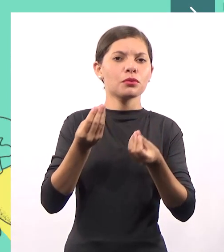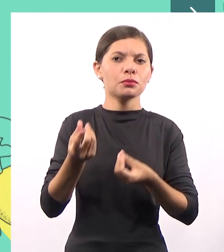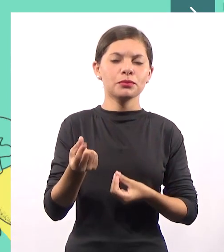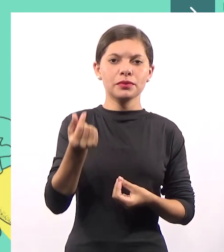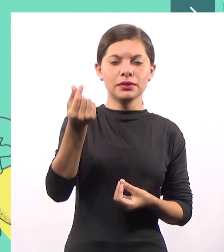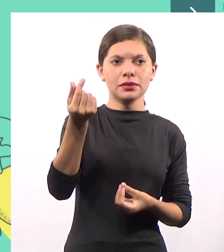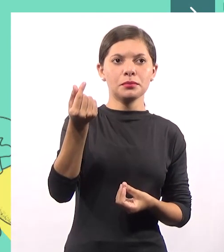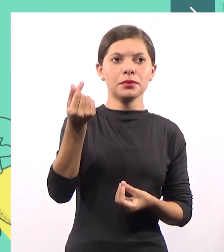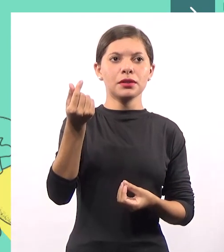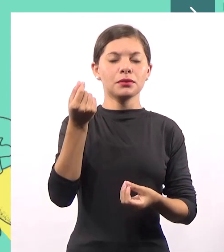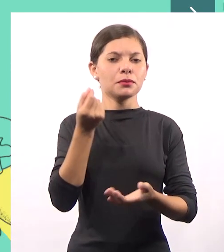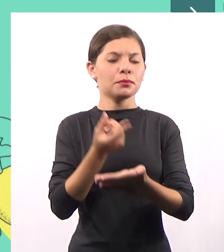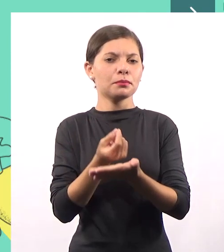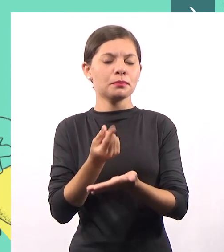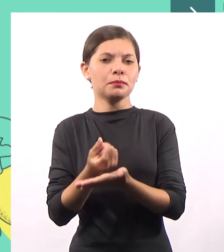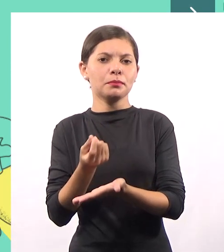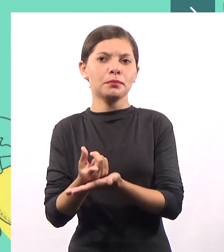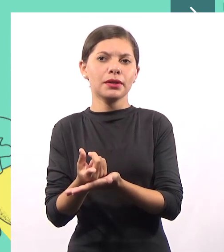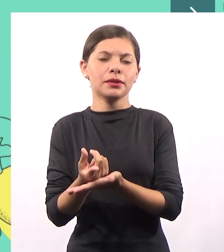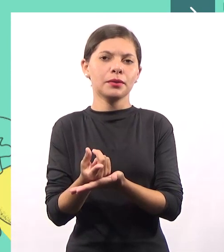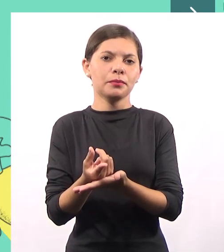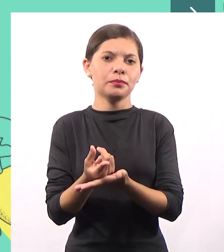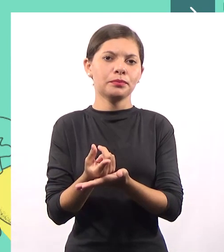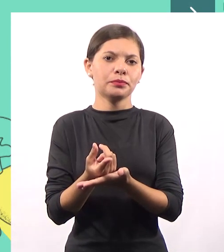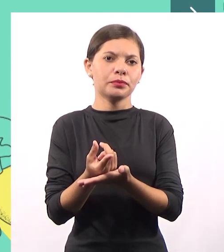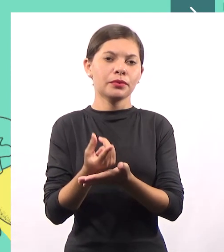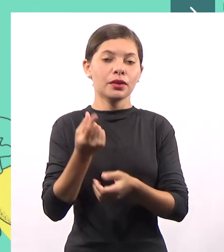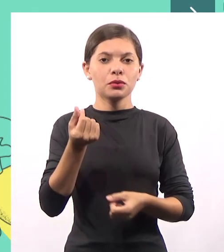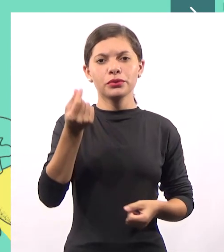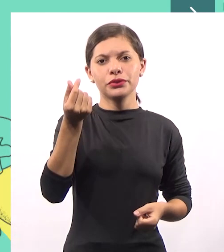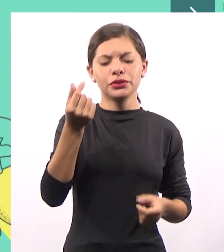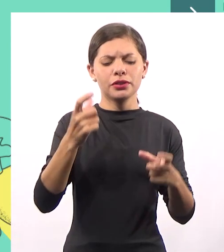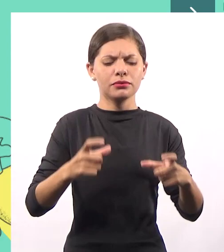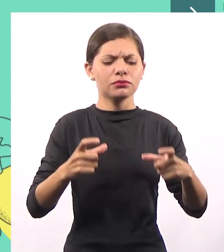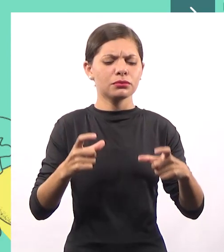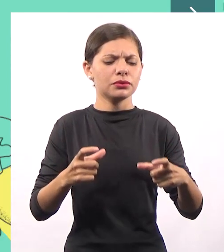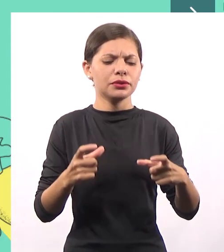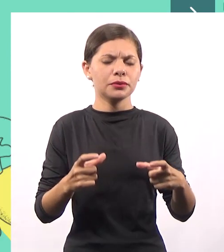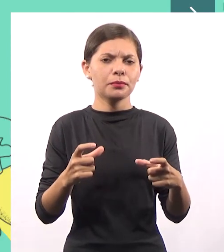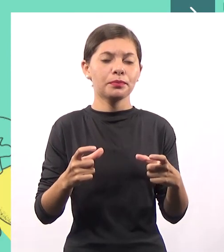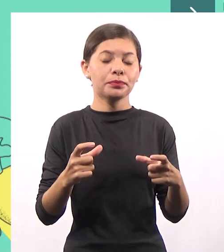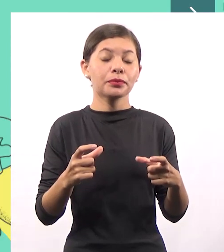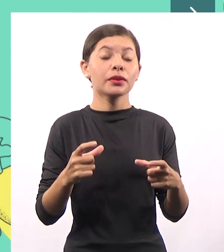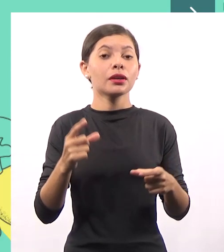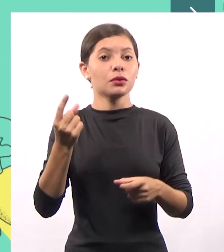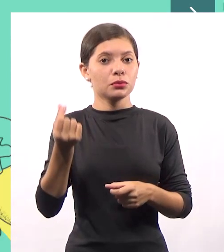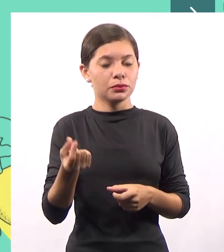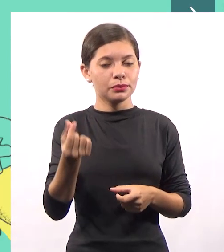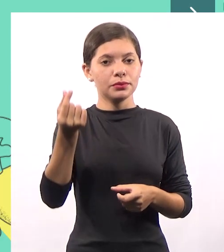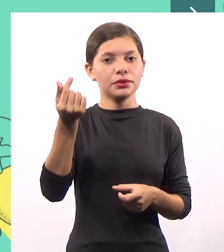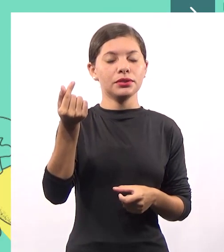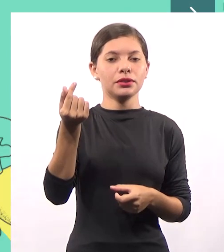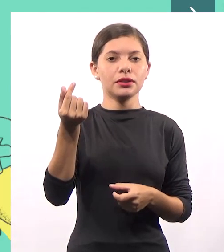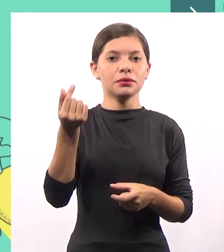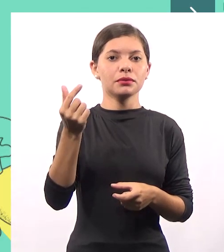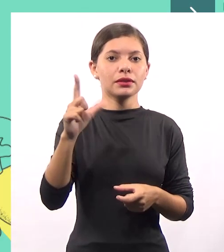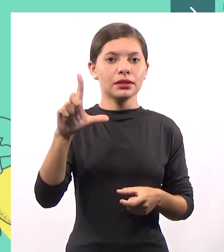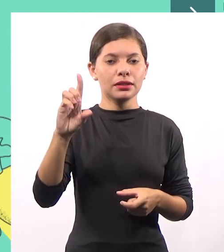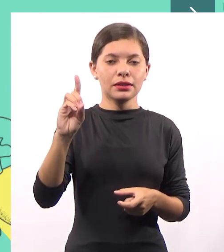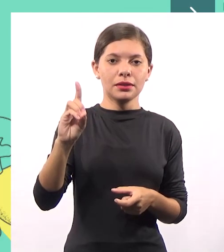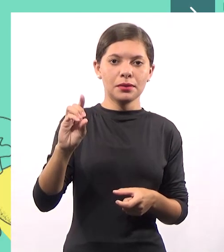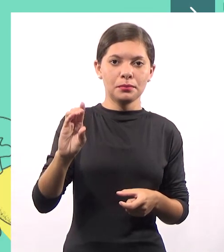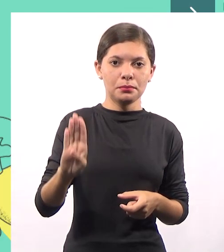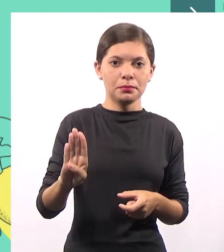dá o financiamento da educação? De onde vem o dinheiro? Bom, a gente tem que o recurso financeiro